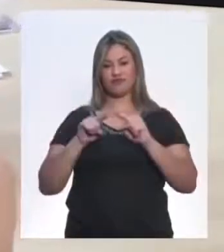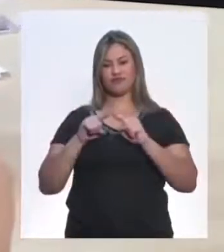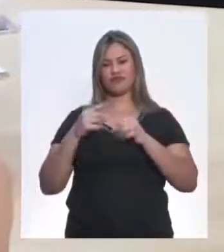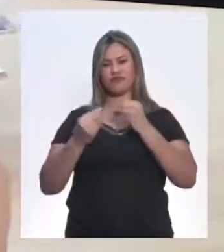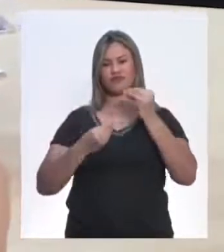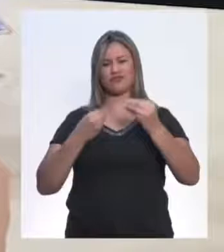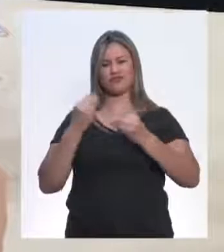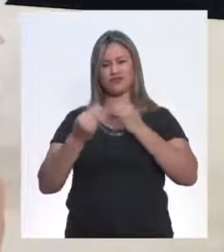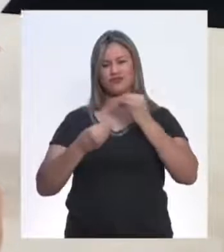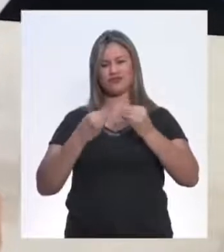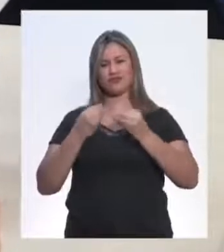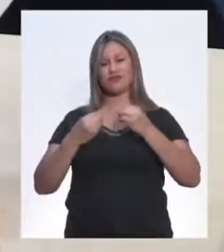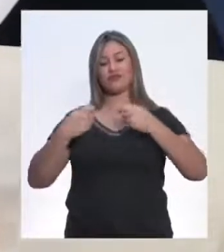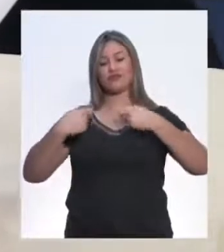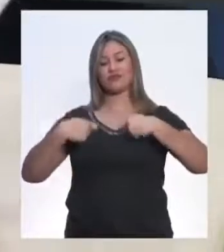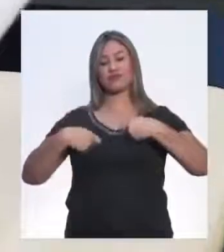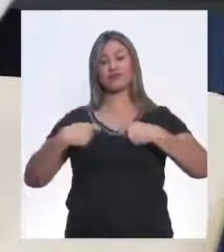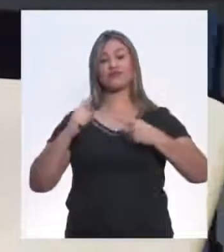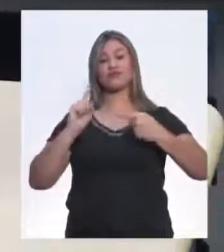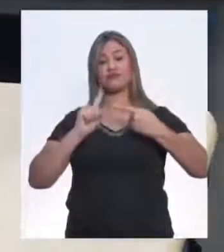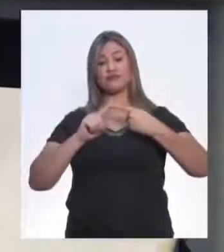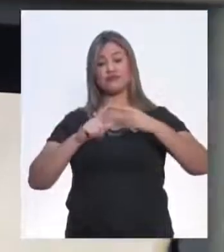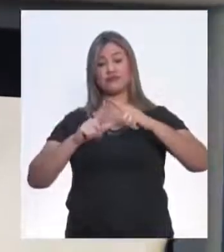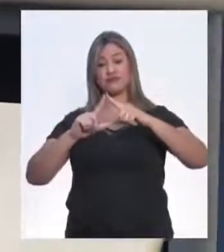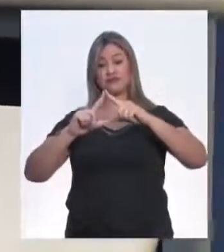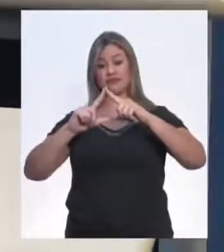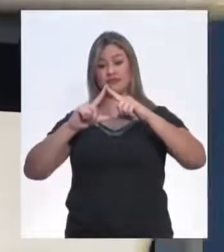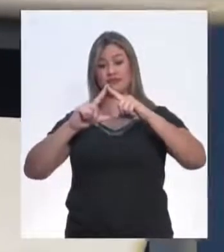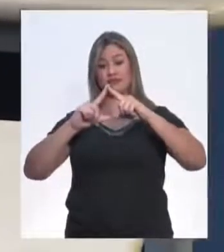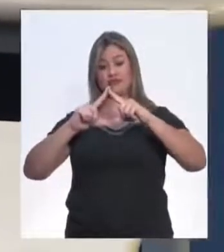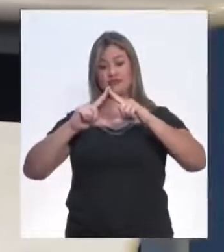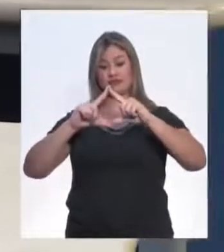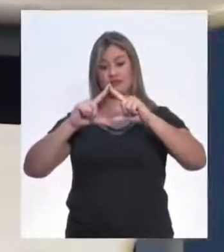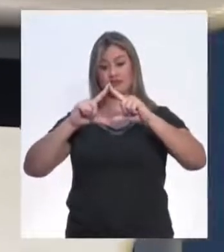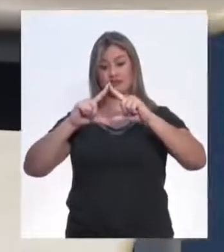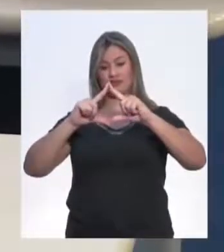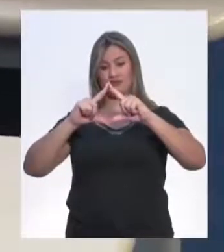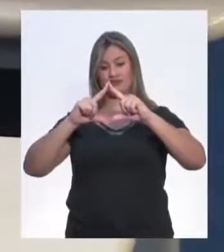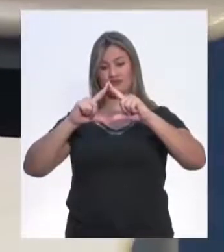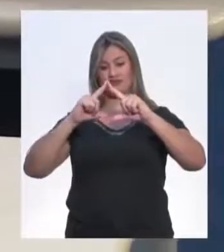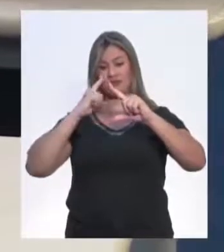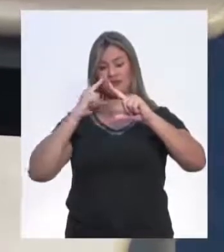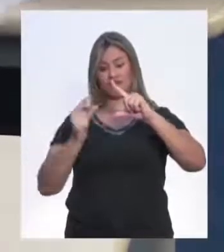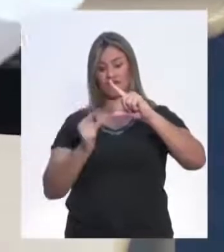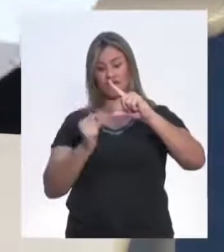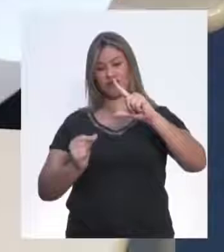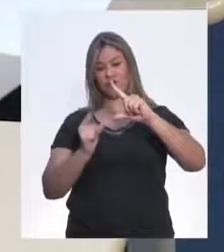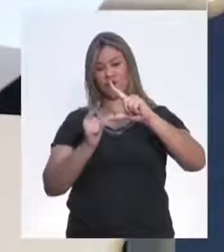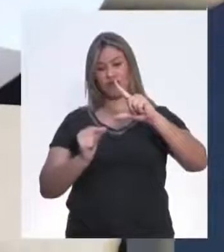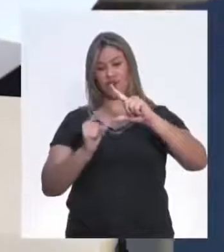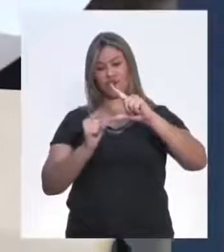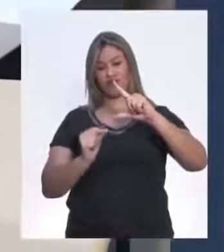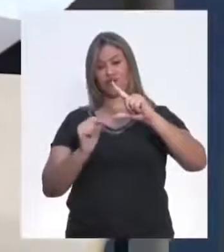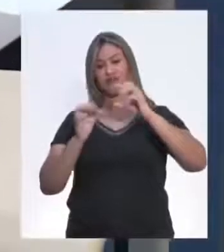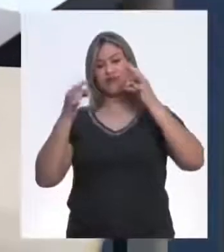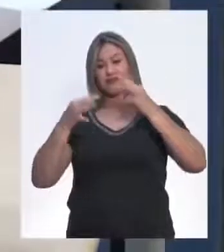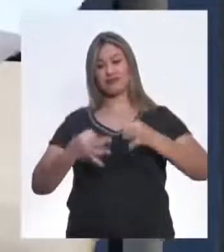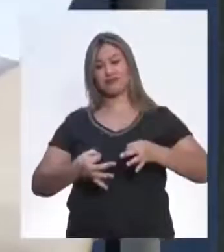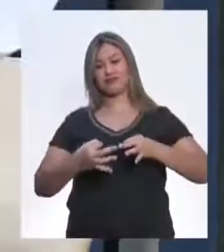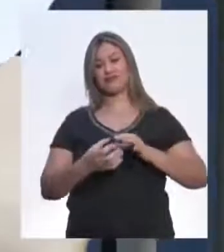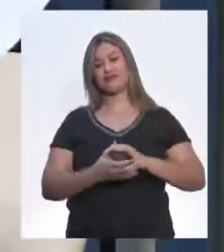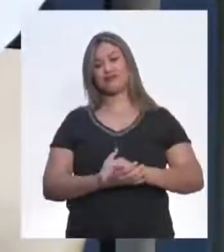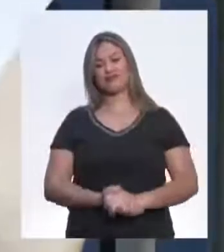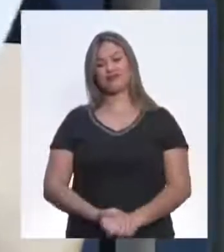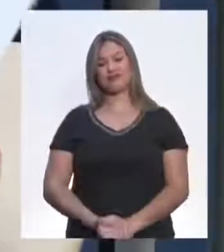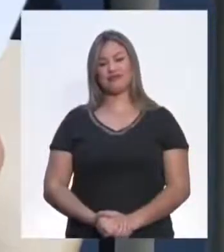É fazendo um triângulo aqui. Ó. Tem que formar certinho uma ponta para formar o triângulo. Então, você vem